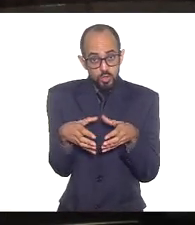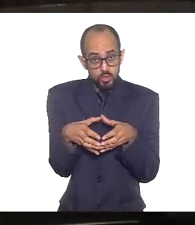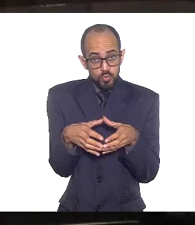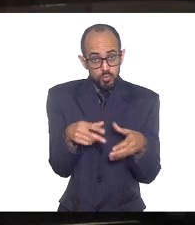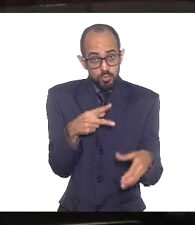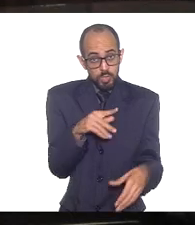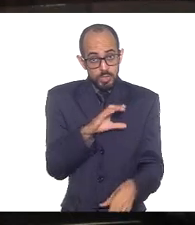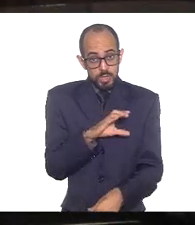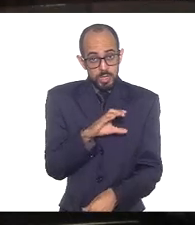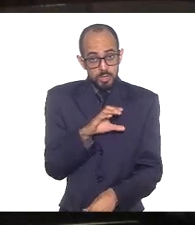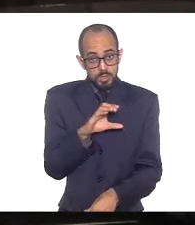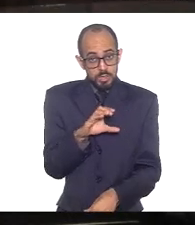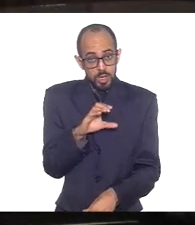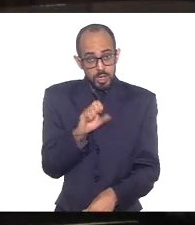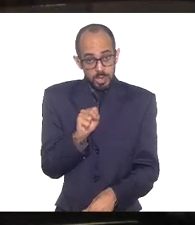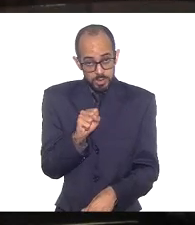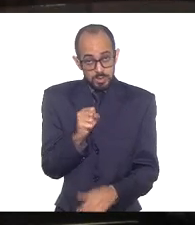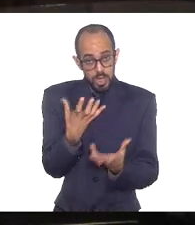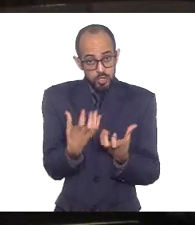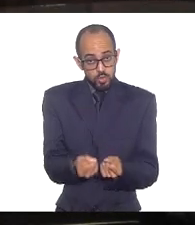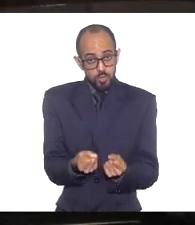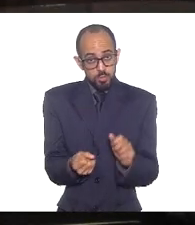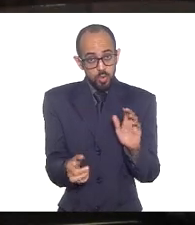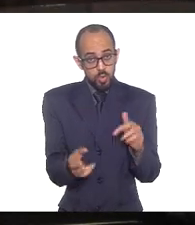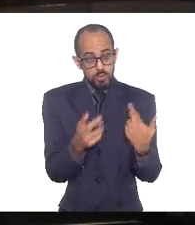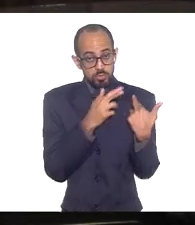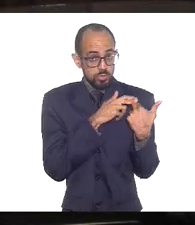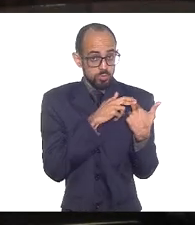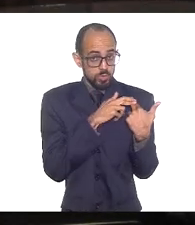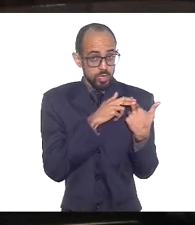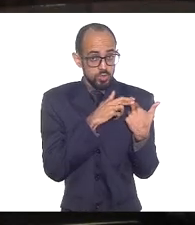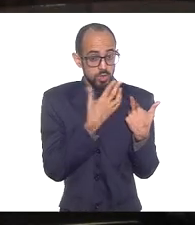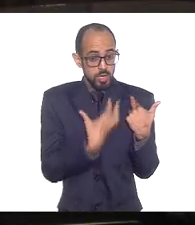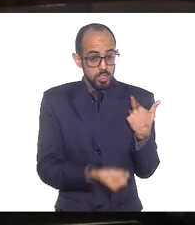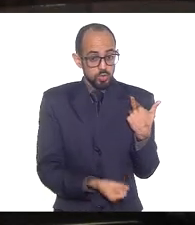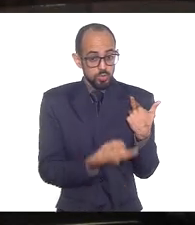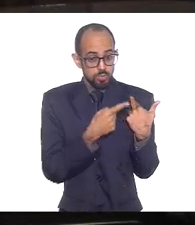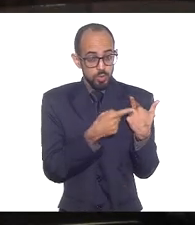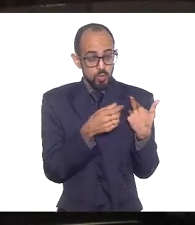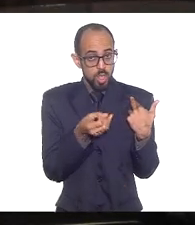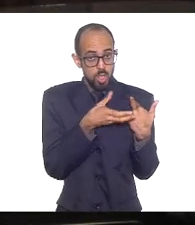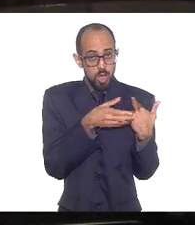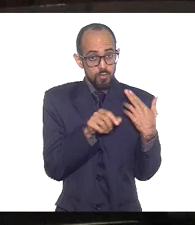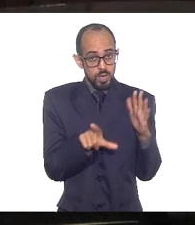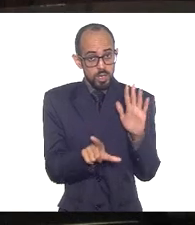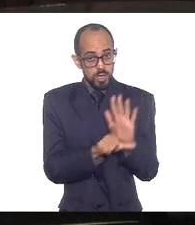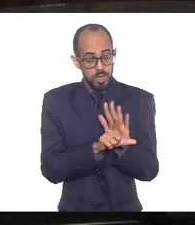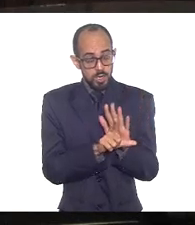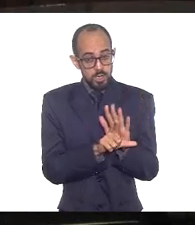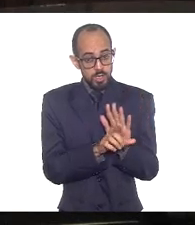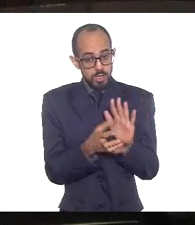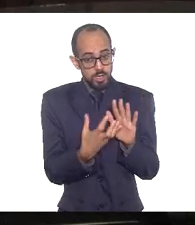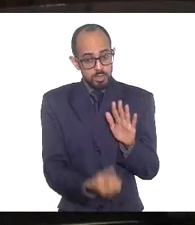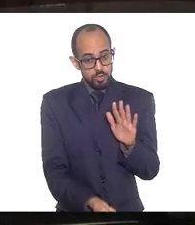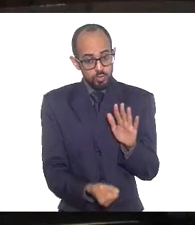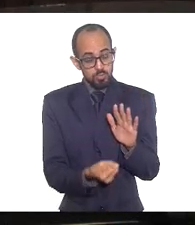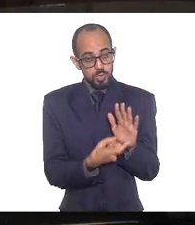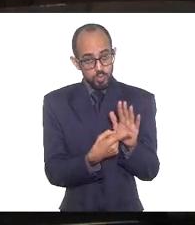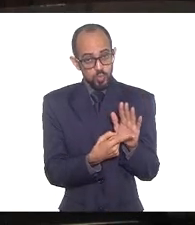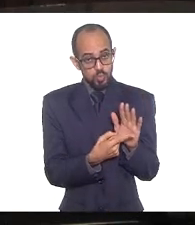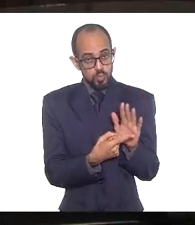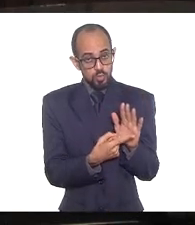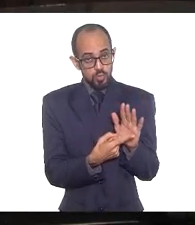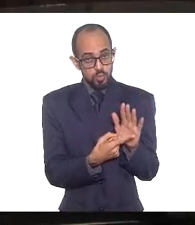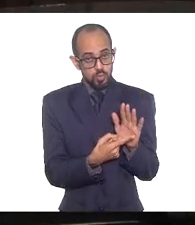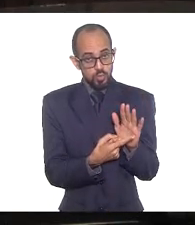Zé assumiu o compromisso de Assumir o compromisso fique com a nova lei a nova lei